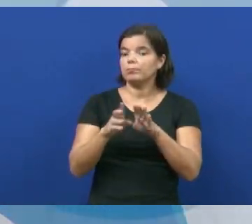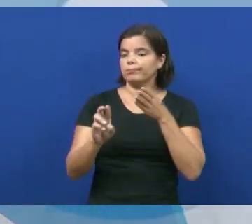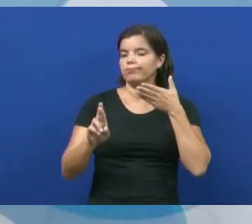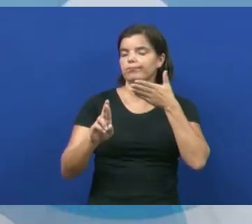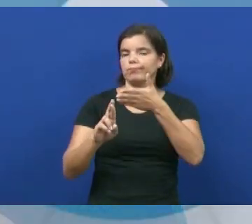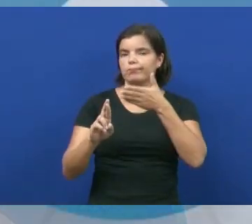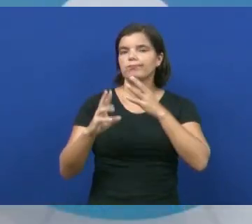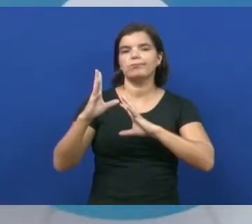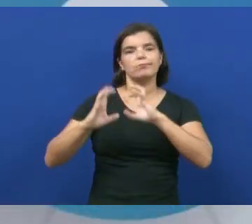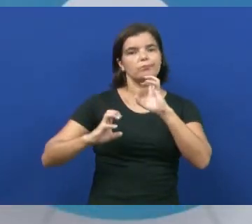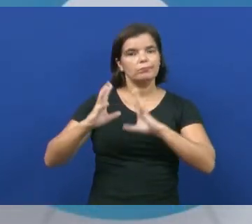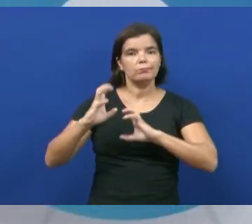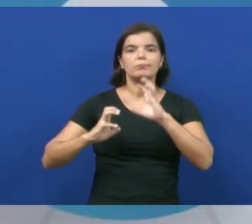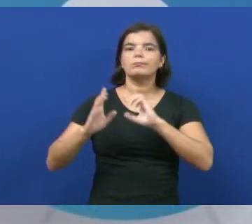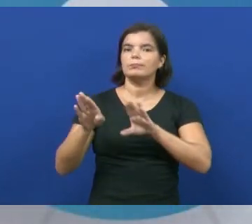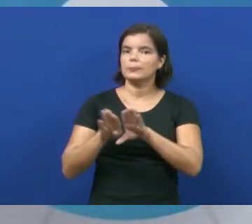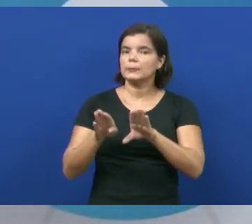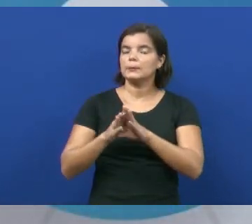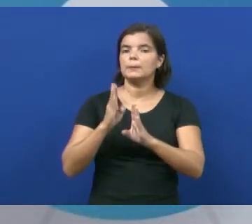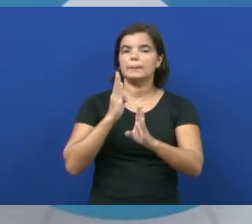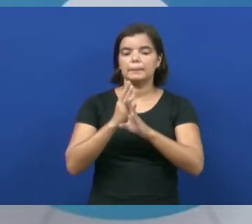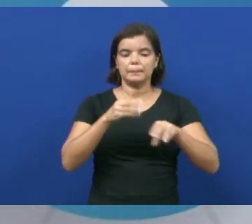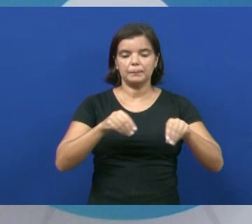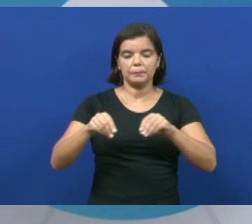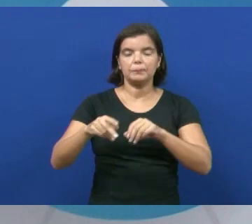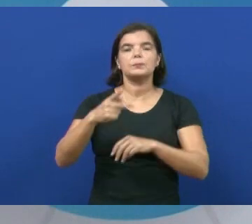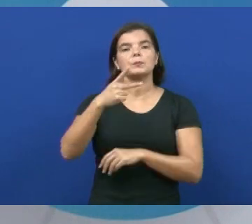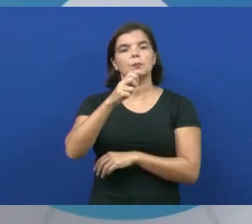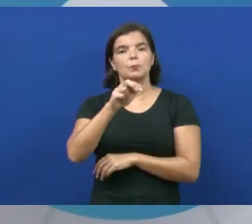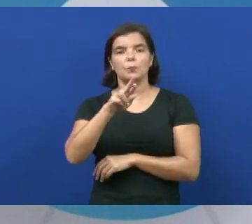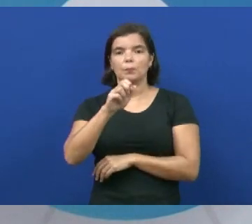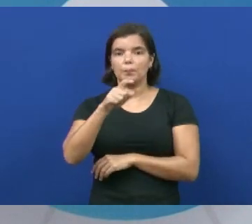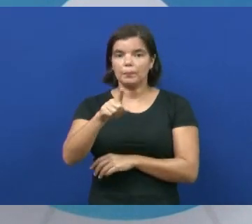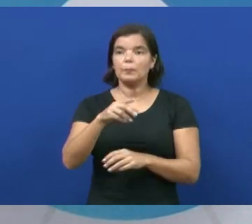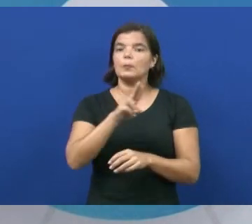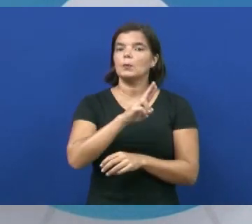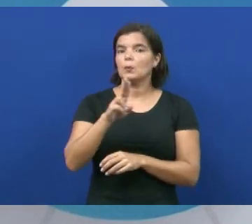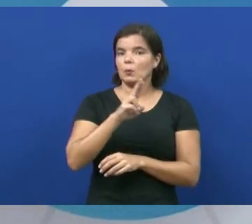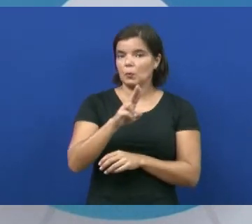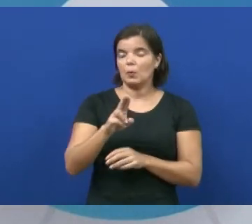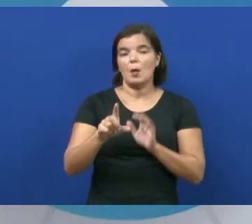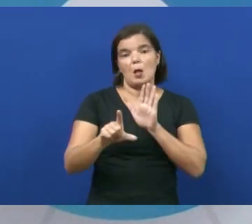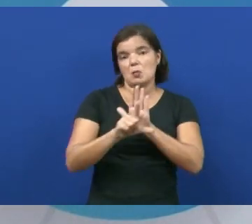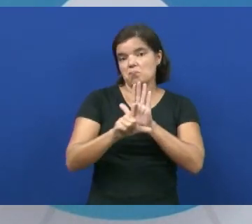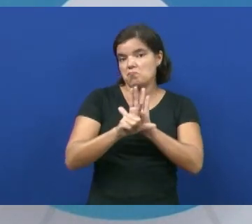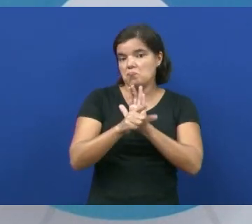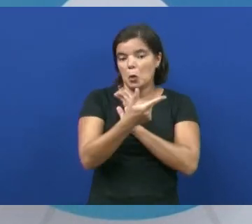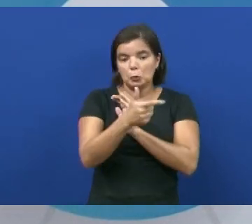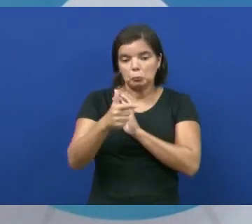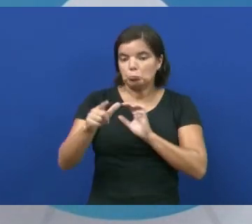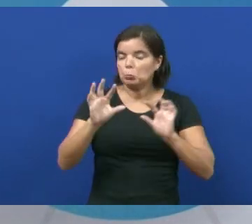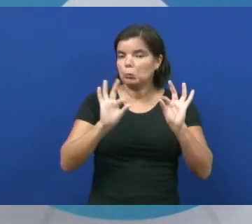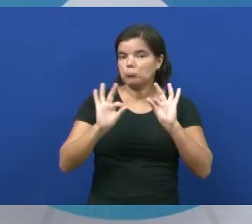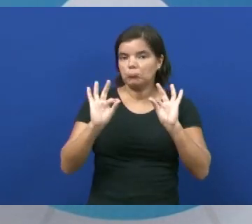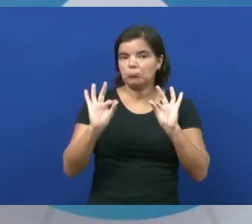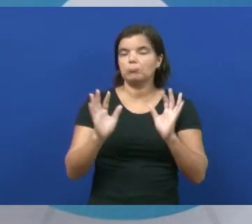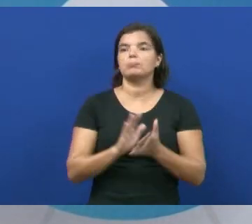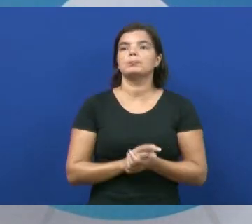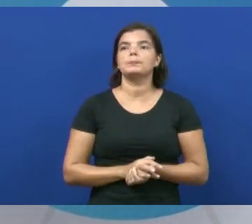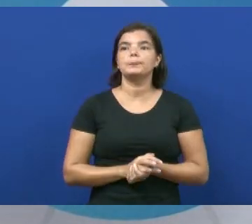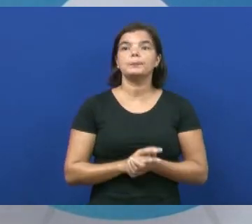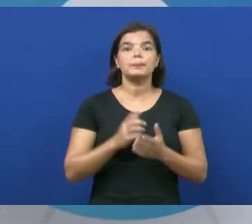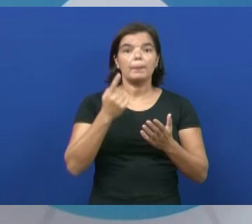tá? Há conflitos, né, por terra no Pará, chamado terra sem lei também, tá? Então,